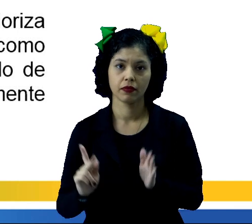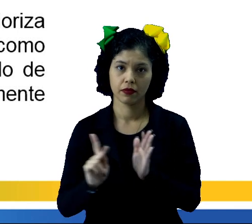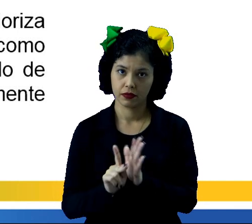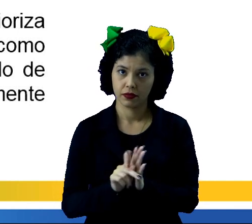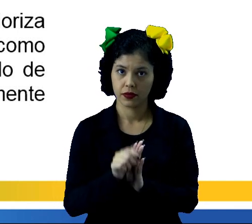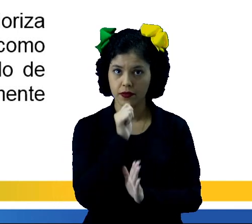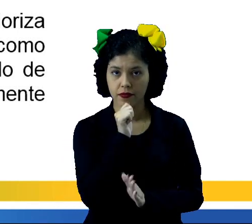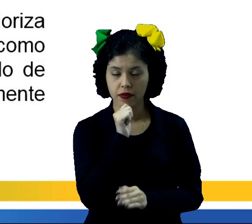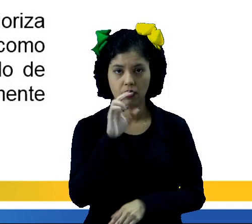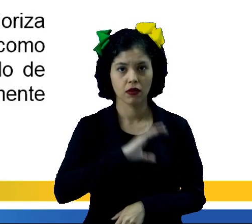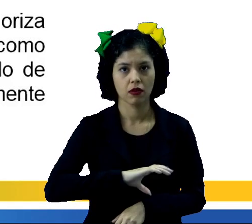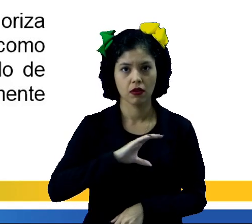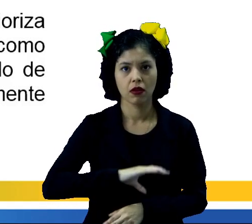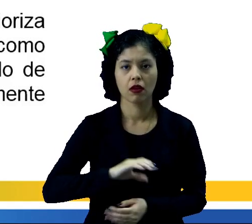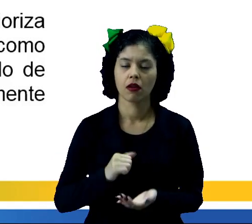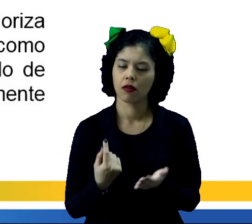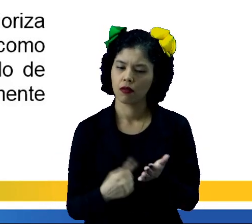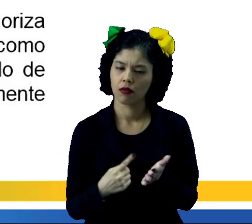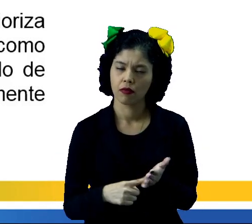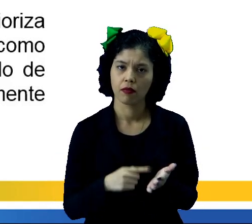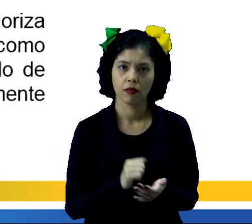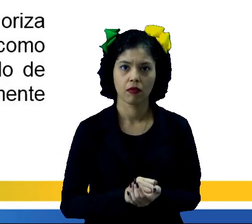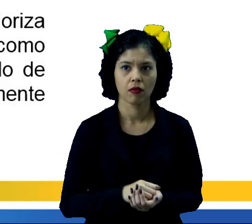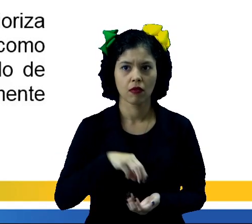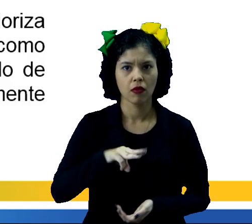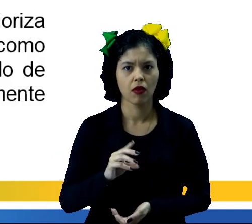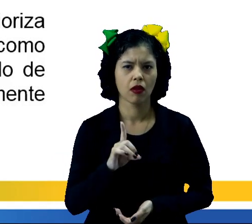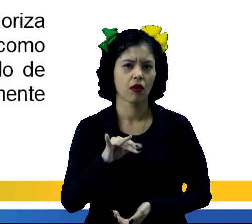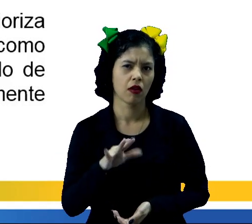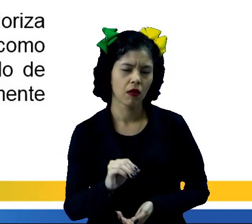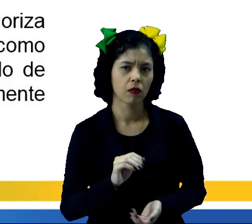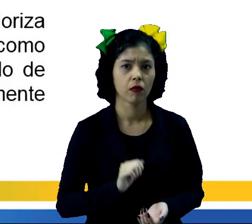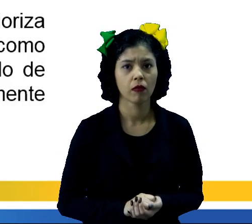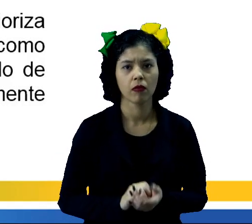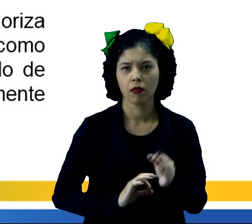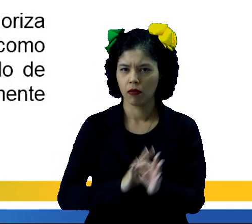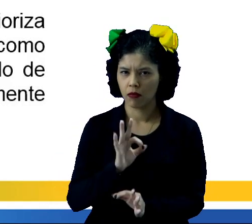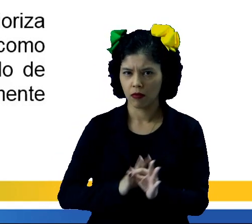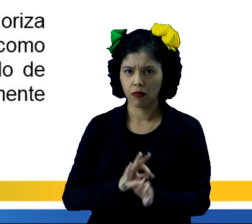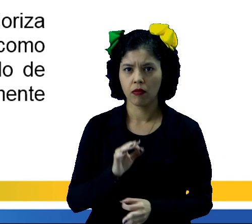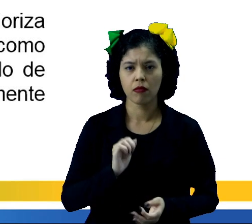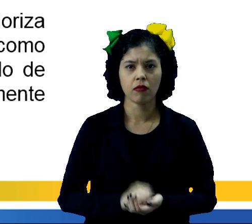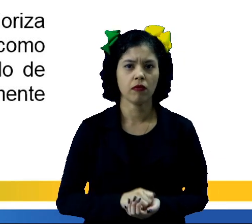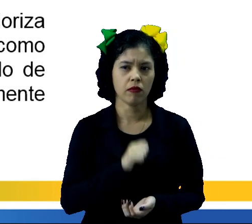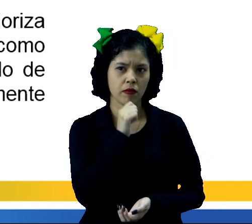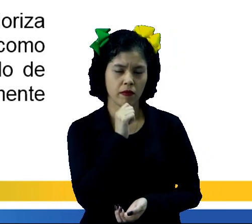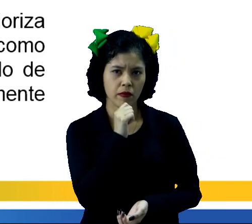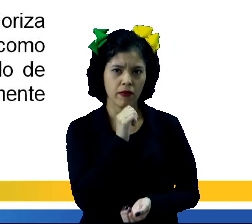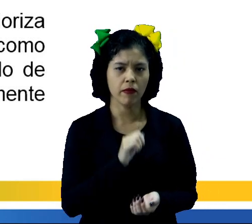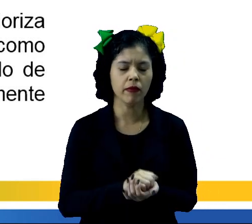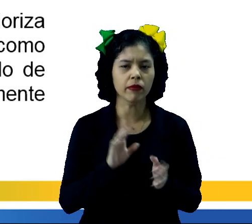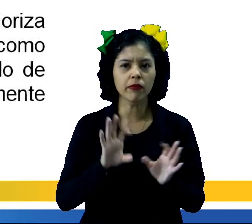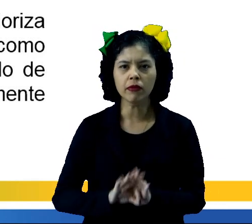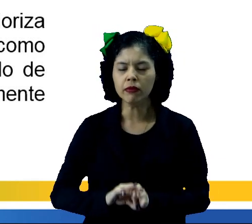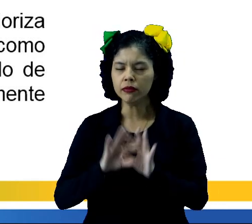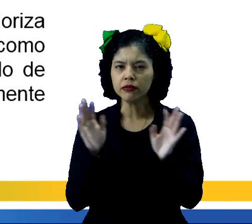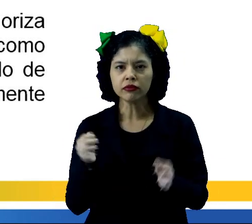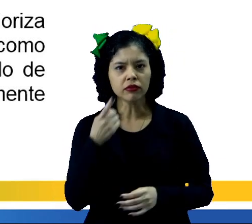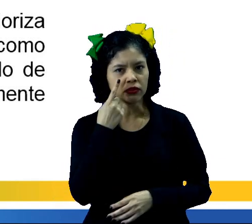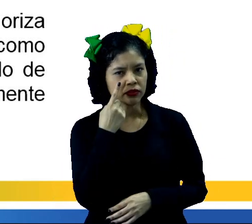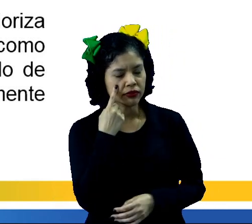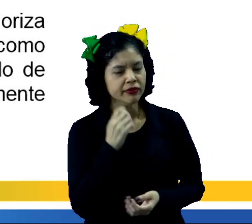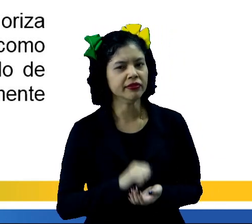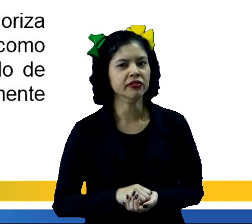arbitrariamente. Os portugueses, eles consideravam o modo de vida tribal como desordenado, né, porque eles buscavam deliberadamente apenas,